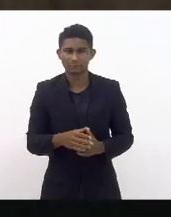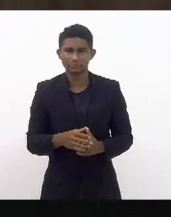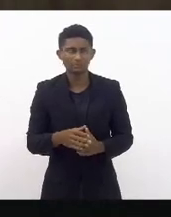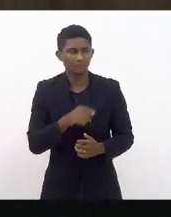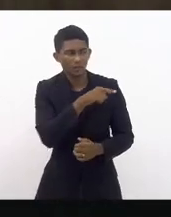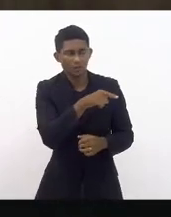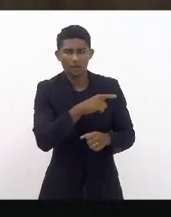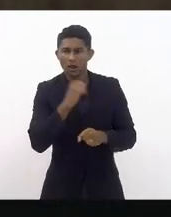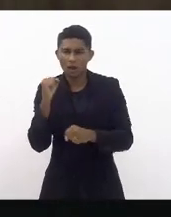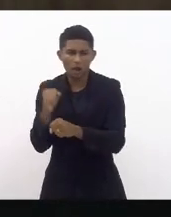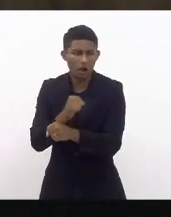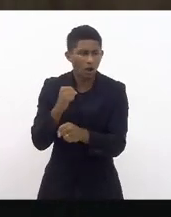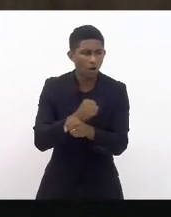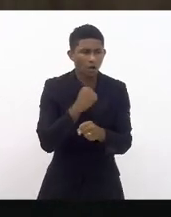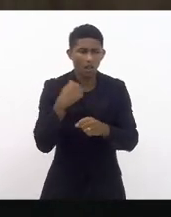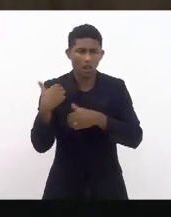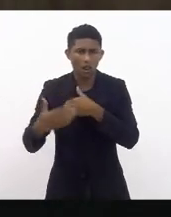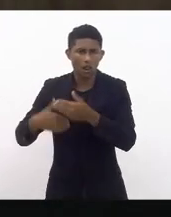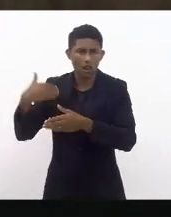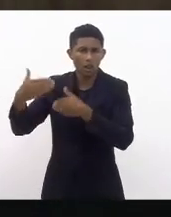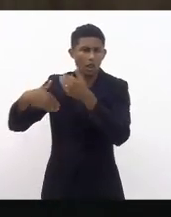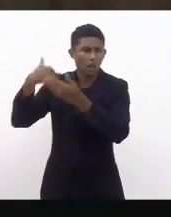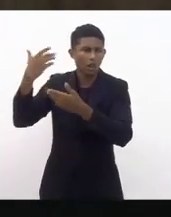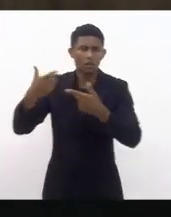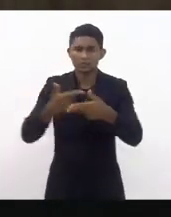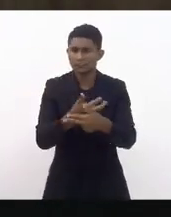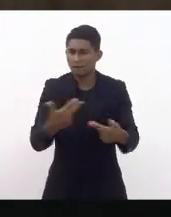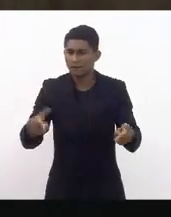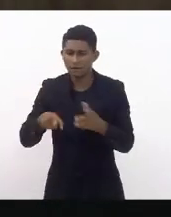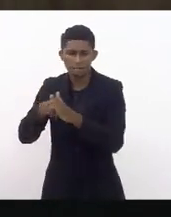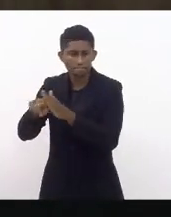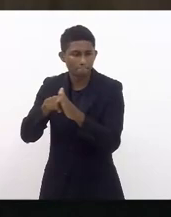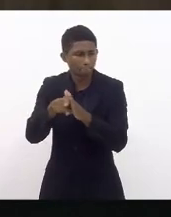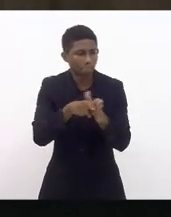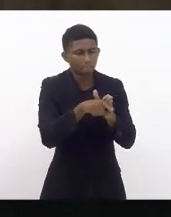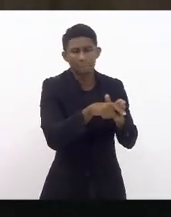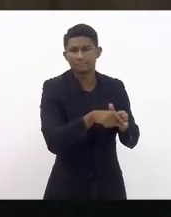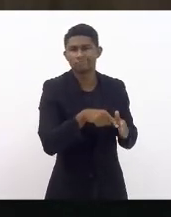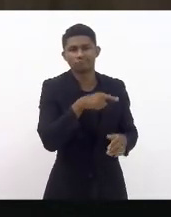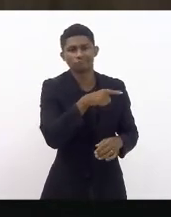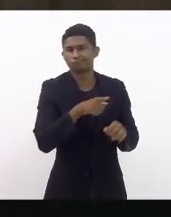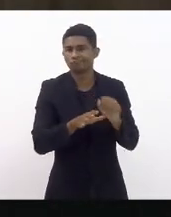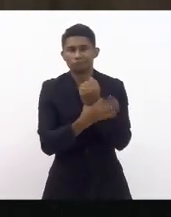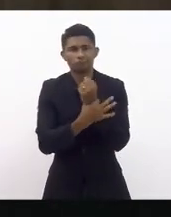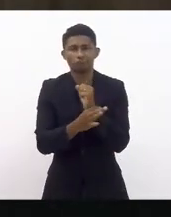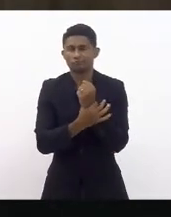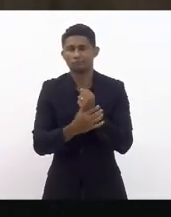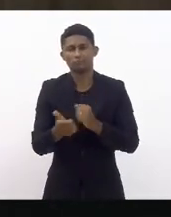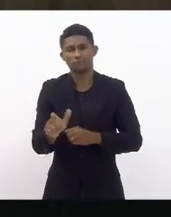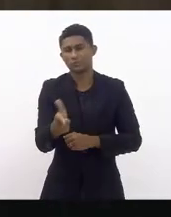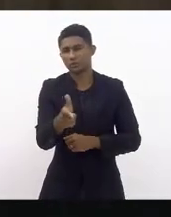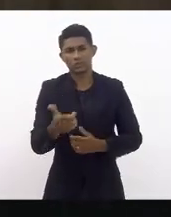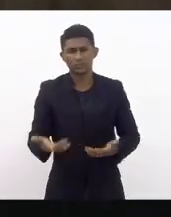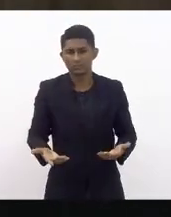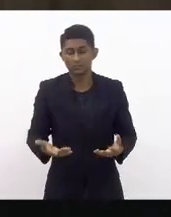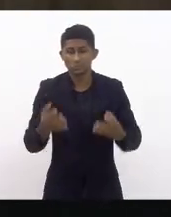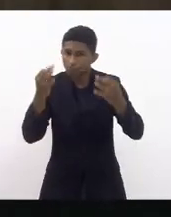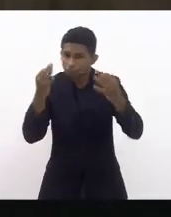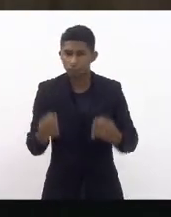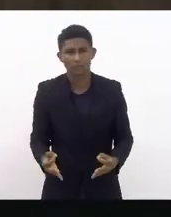construir e desenvolver a pesquisa dentro da universidade de forma